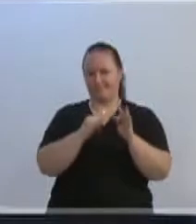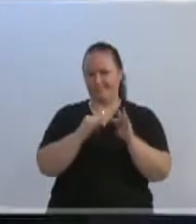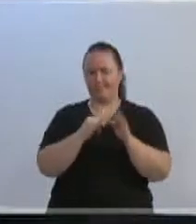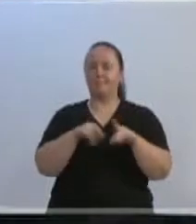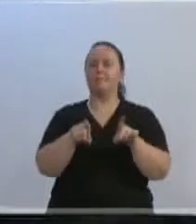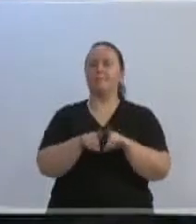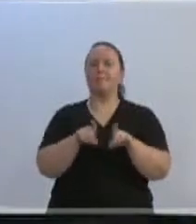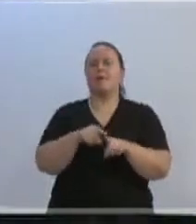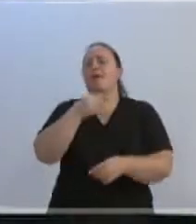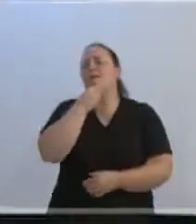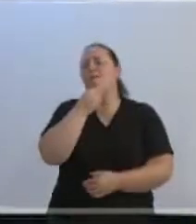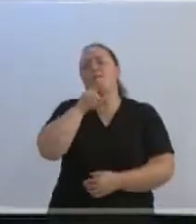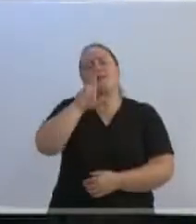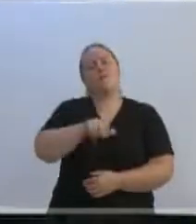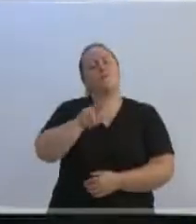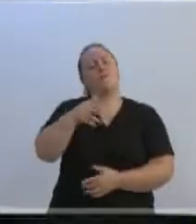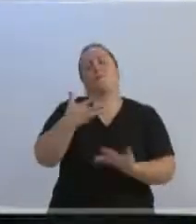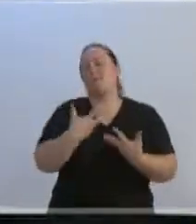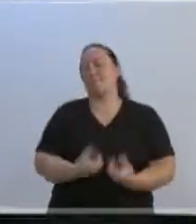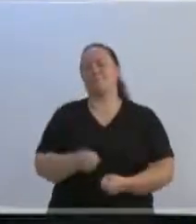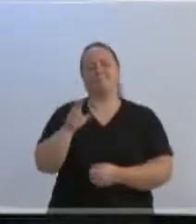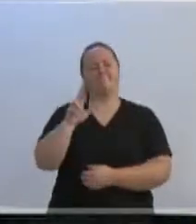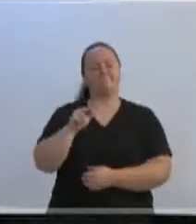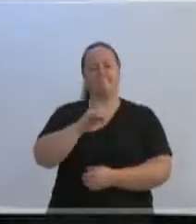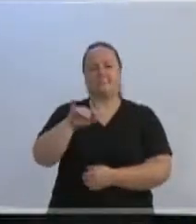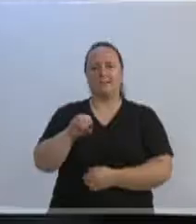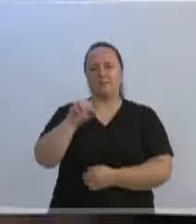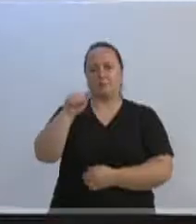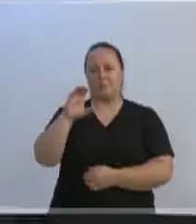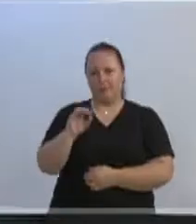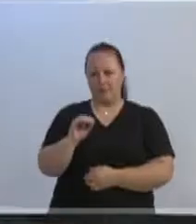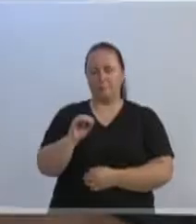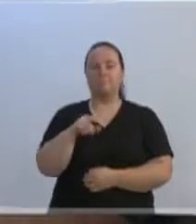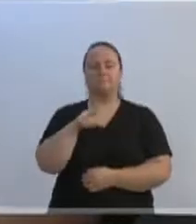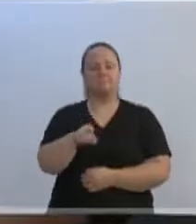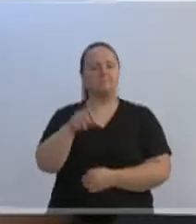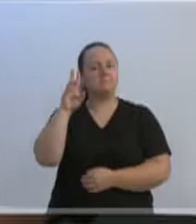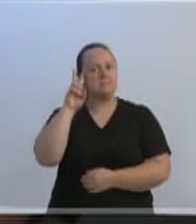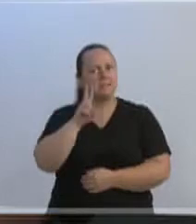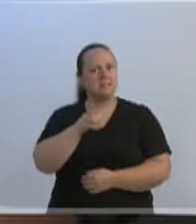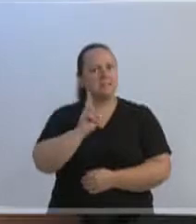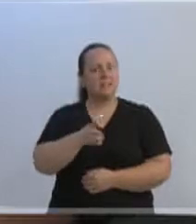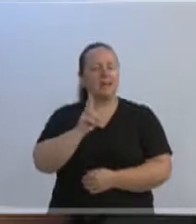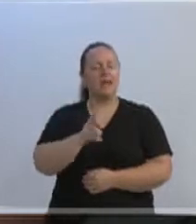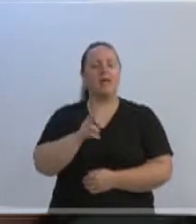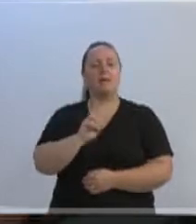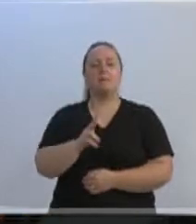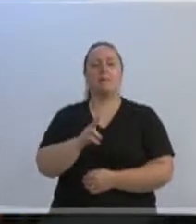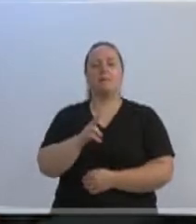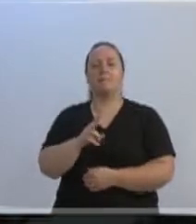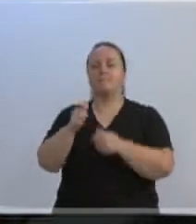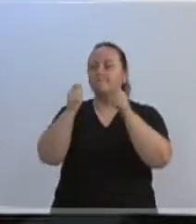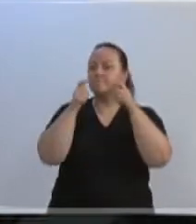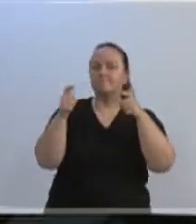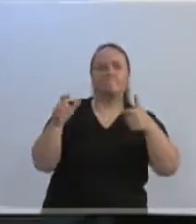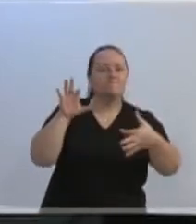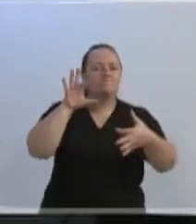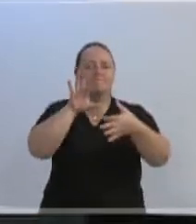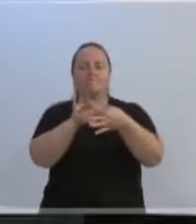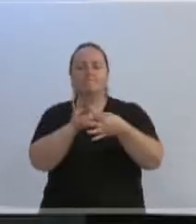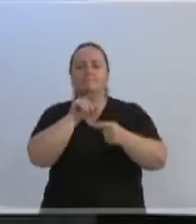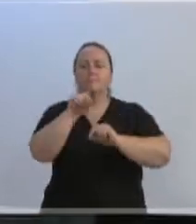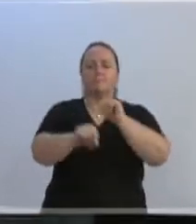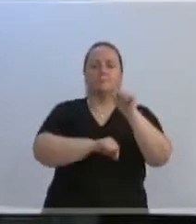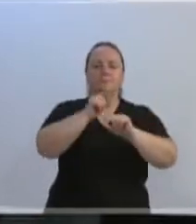incansável joão ernesto batista que sempre é estar ligado às causas e